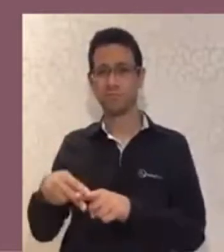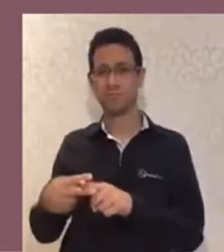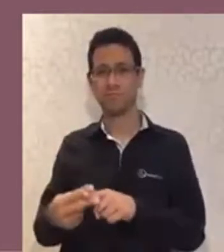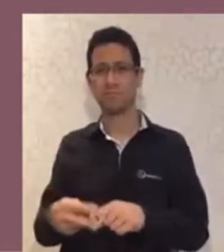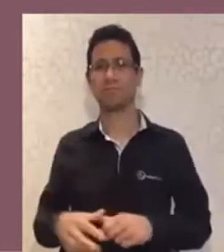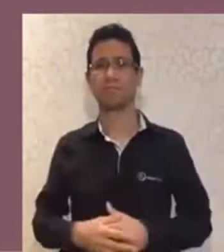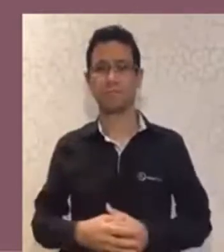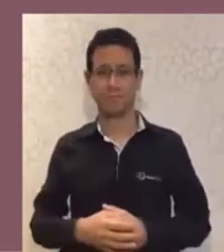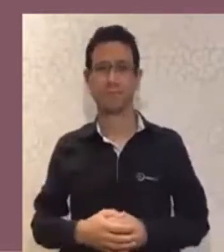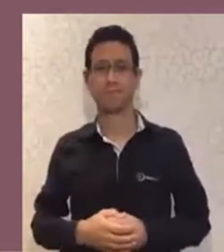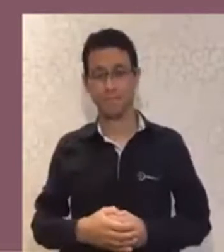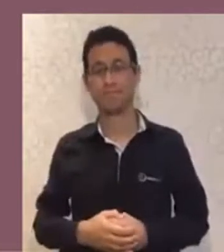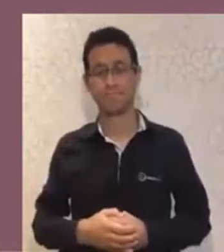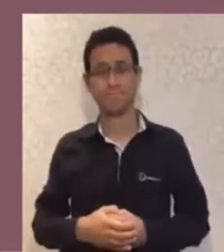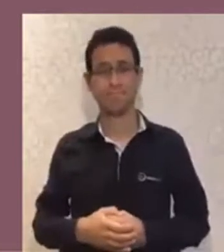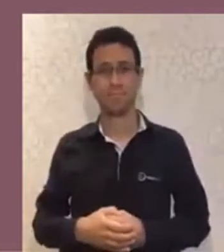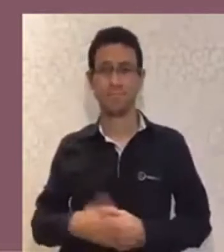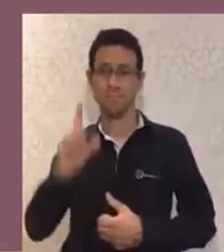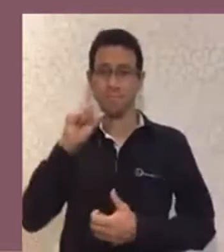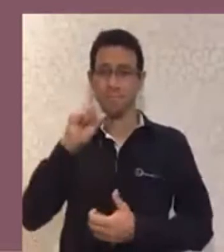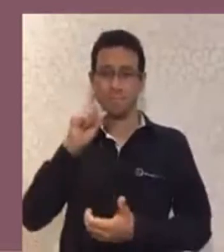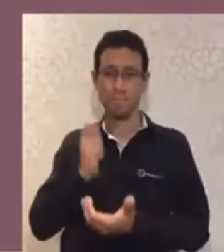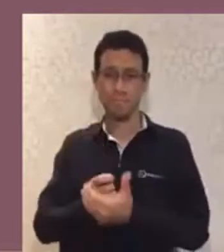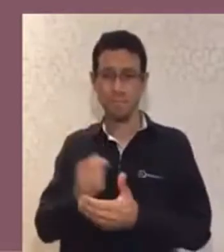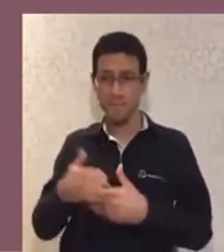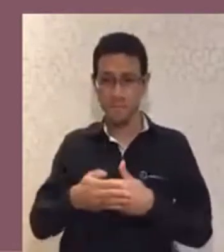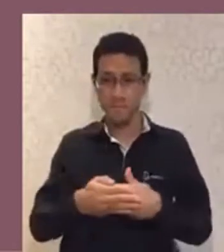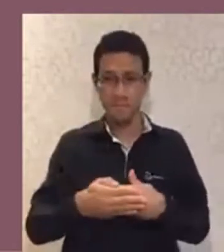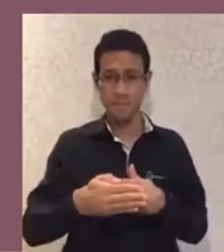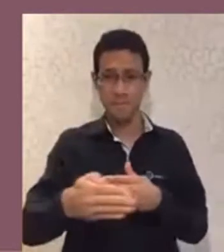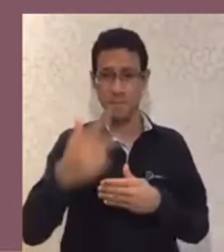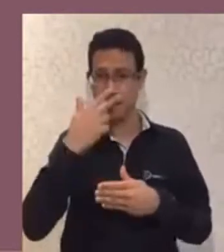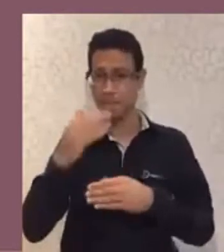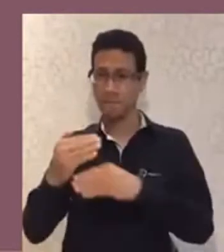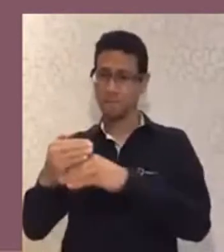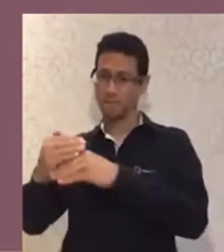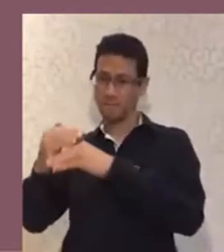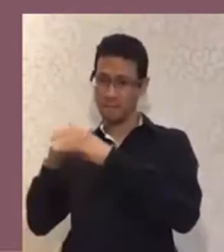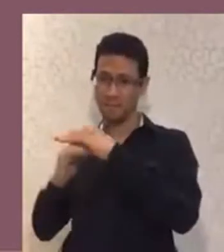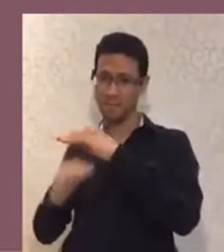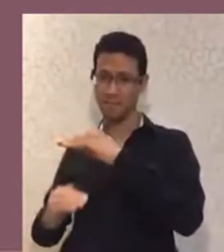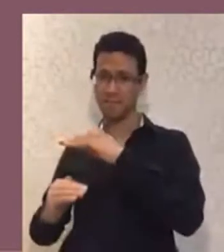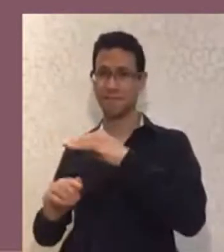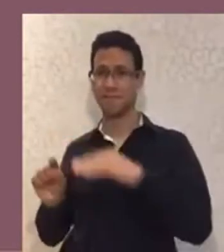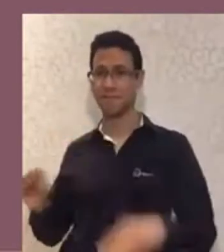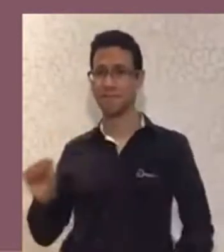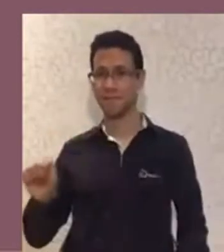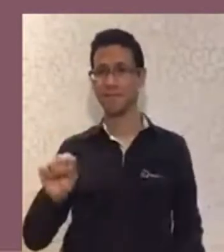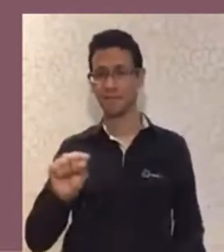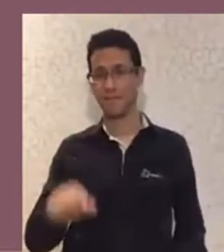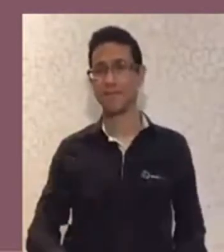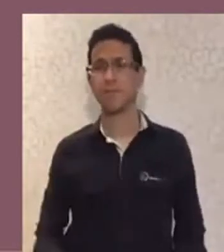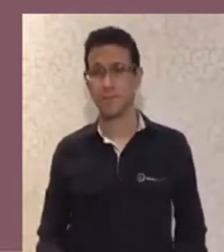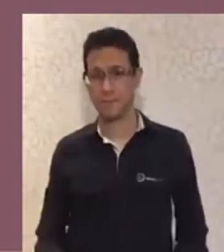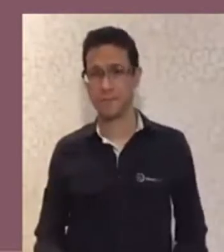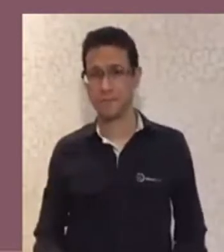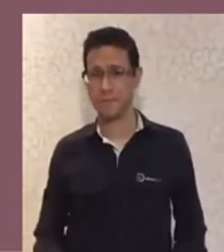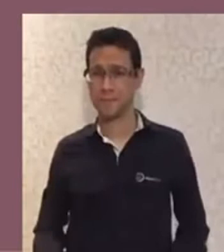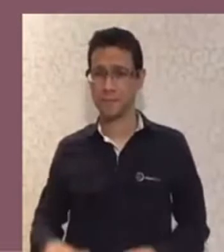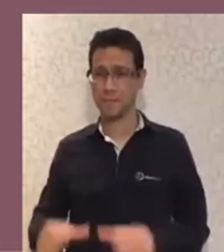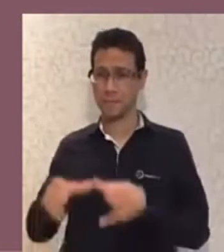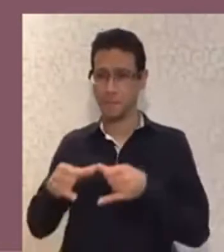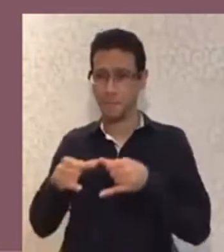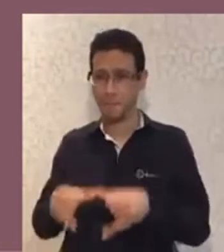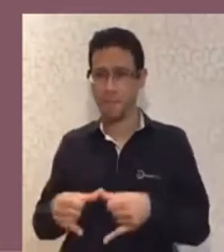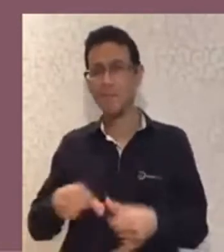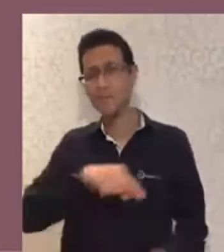se estabelece uma relação de subordinação que se pretende que se mantenha. A gente